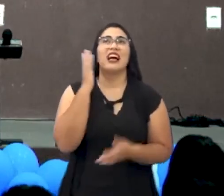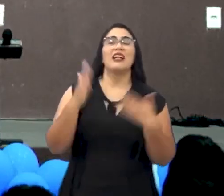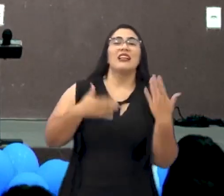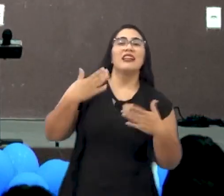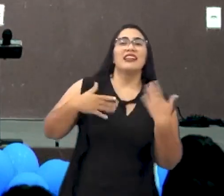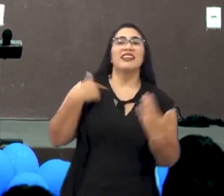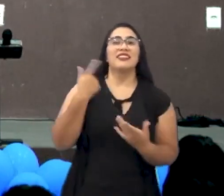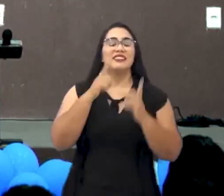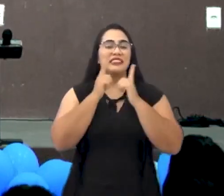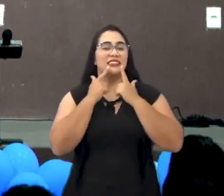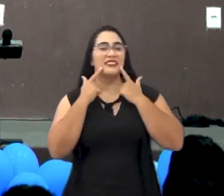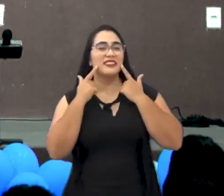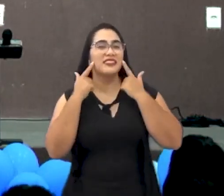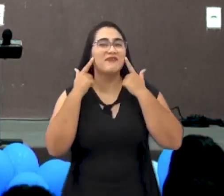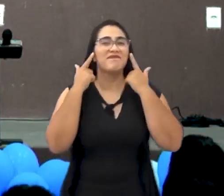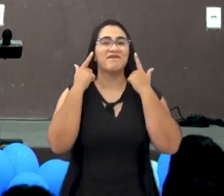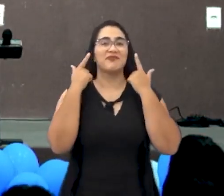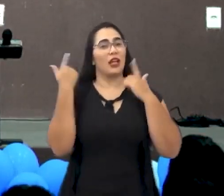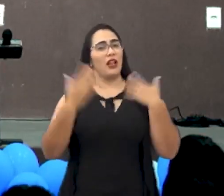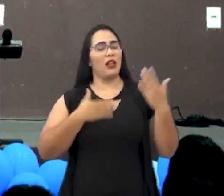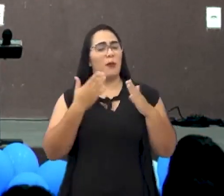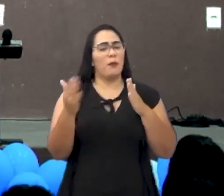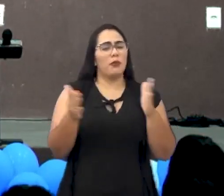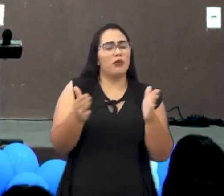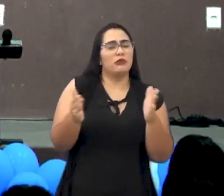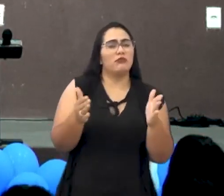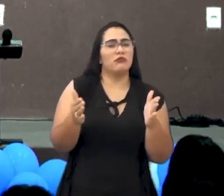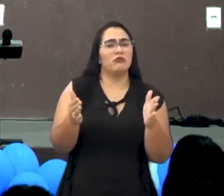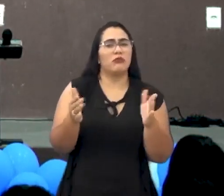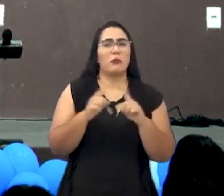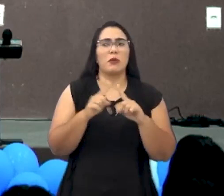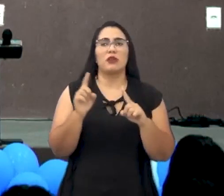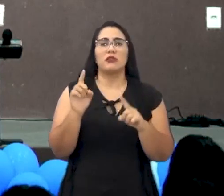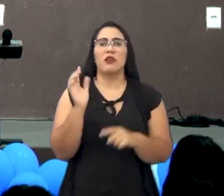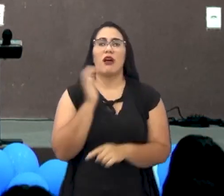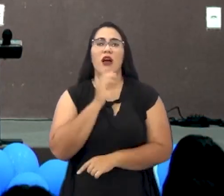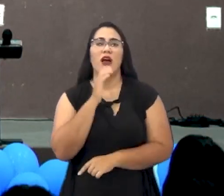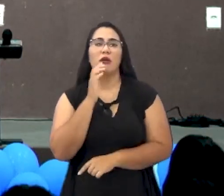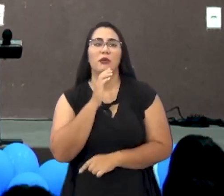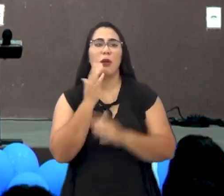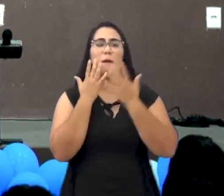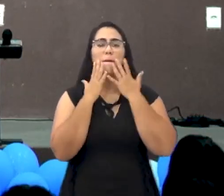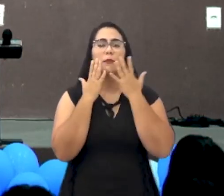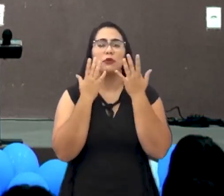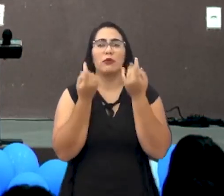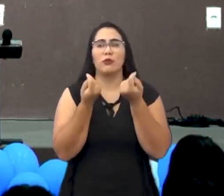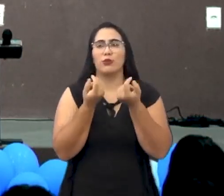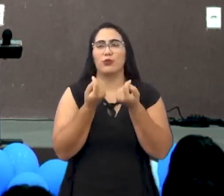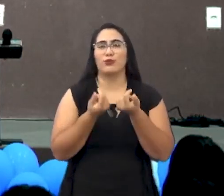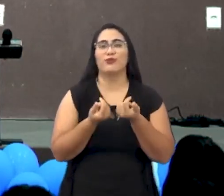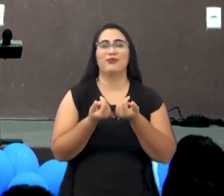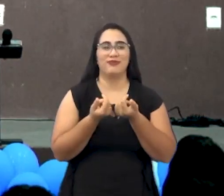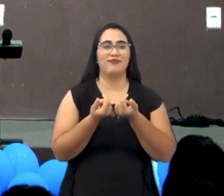tempo, se alegrar por um período, mas só faz um rápido pulsar da alegria em nós.